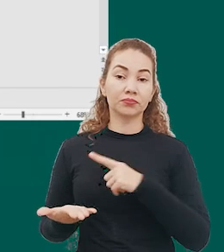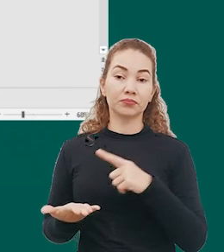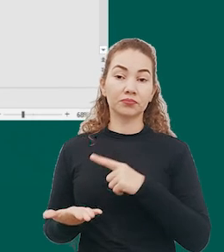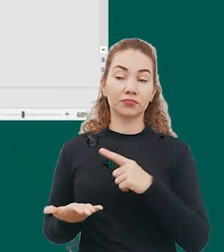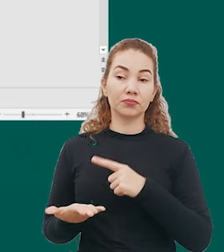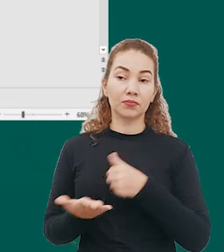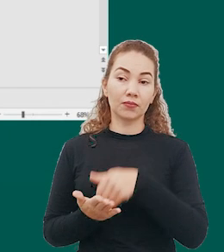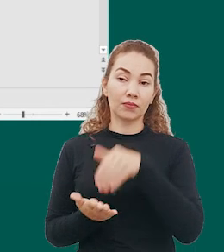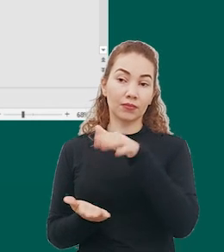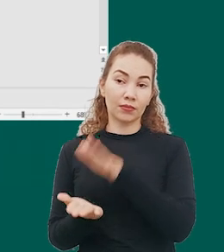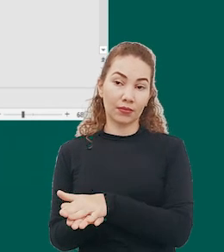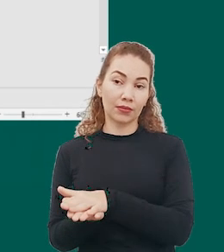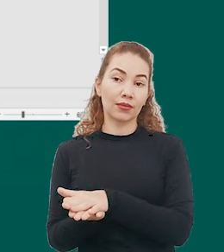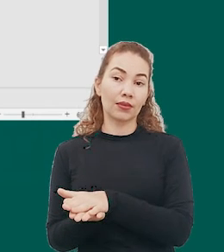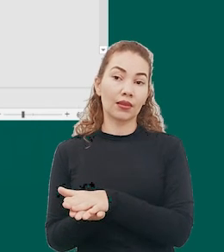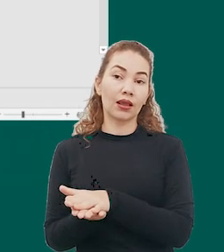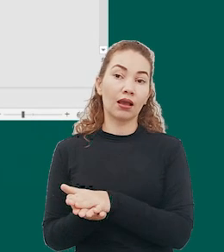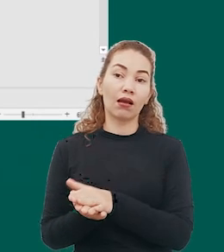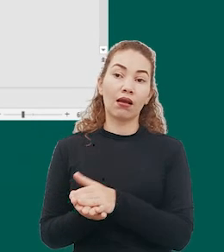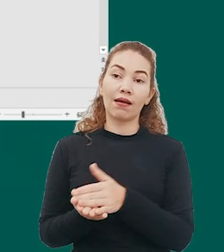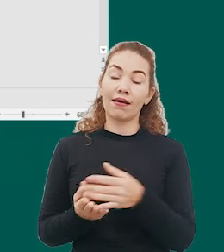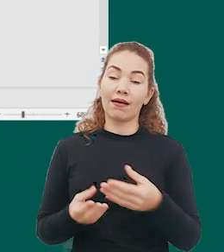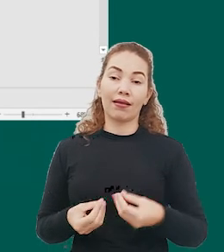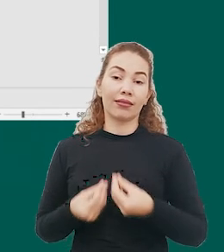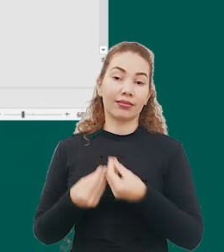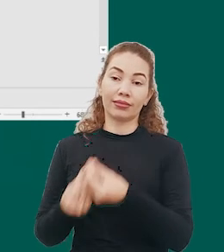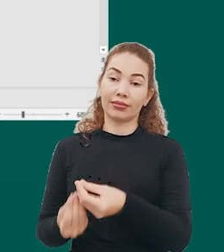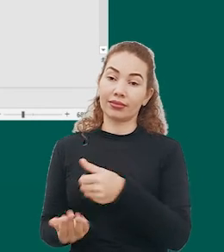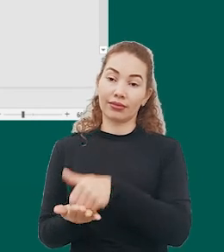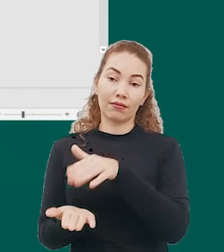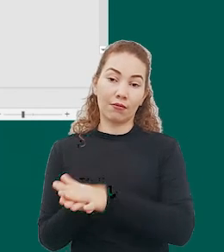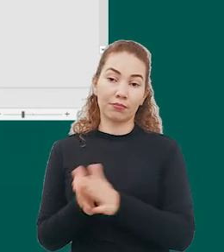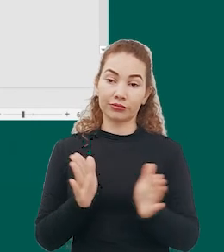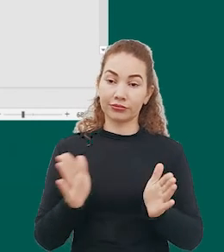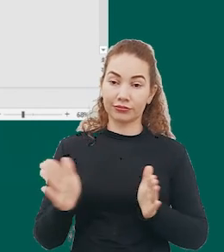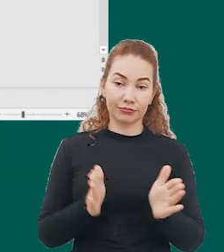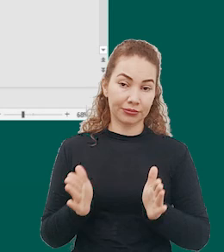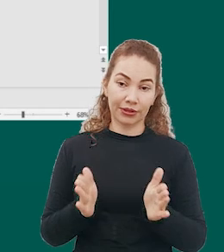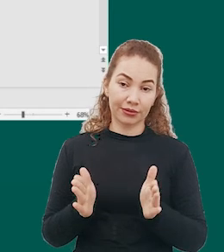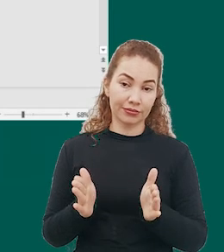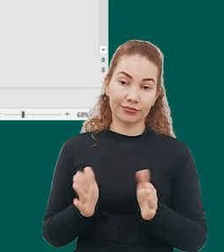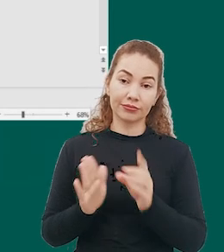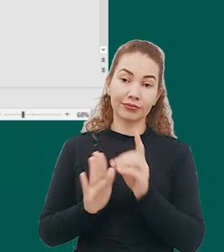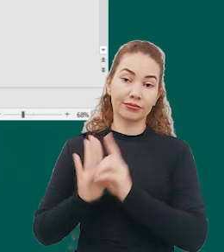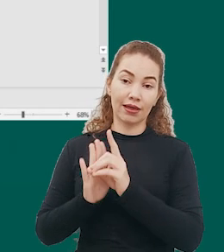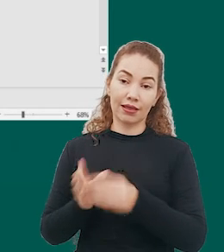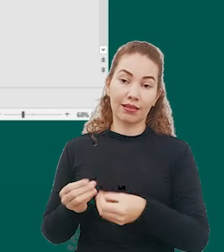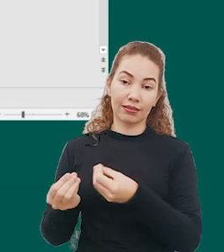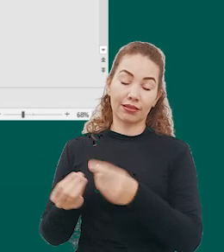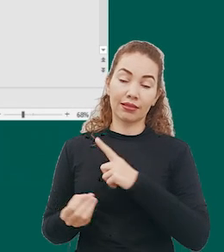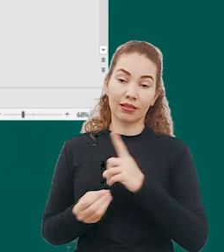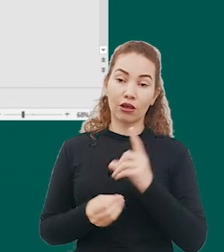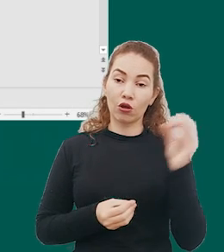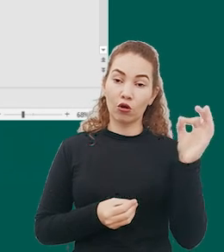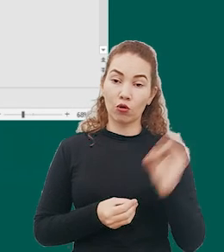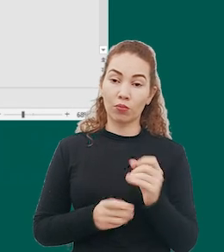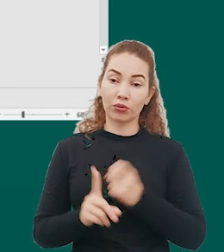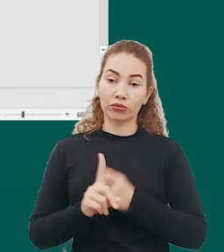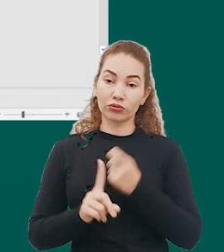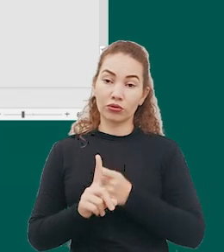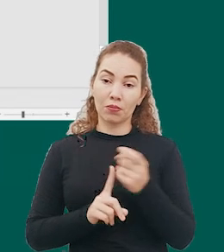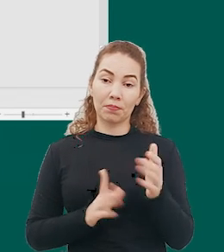as multas, quando nós não entregamos a declaração dentro do prazo, nós estamos sujeitos à multa de 1% ao